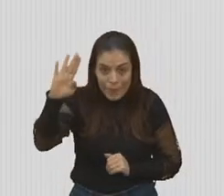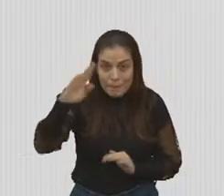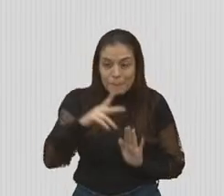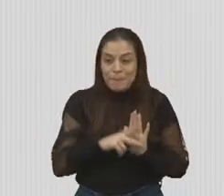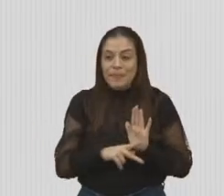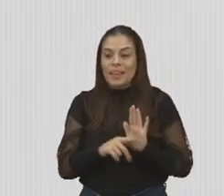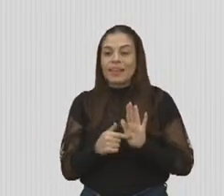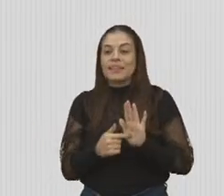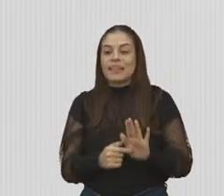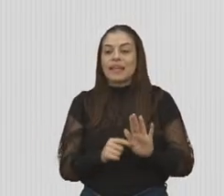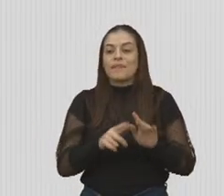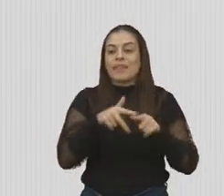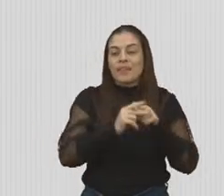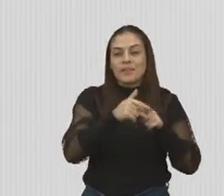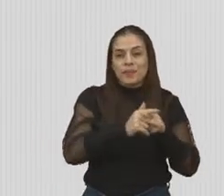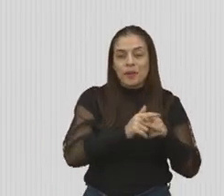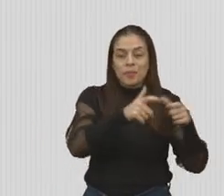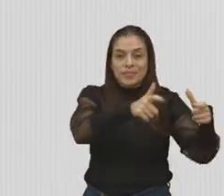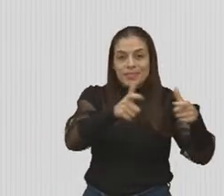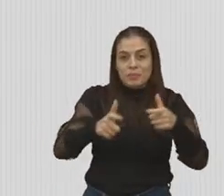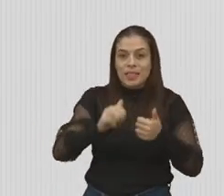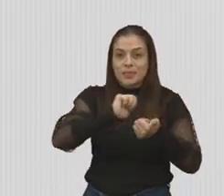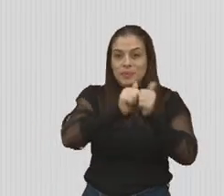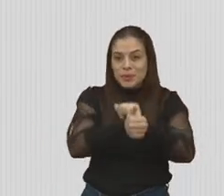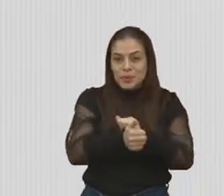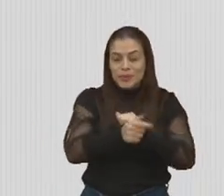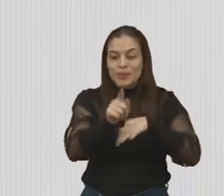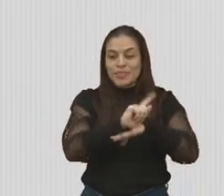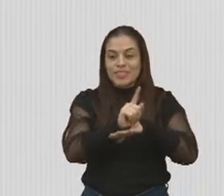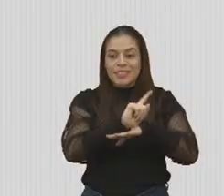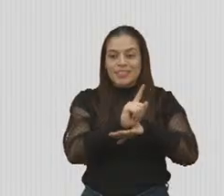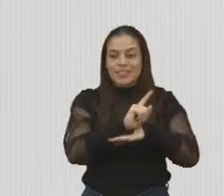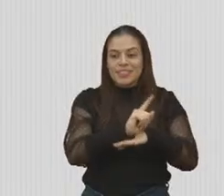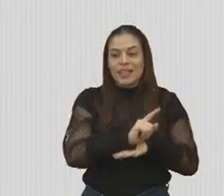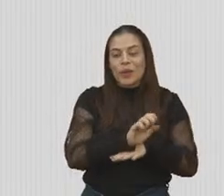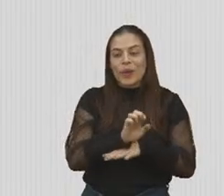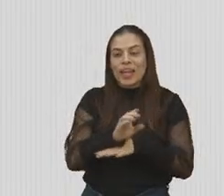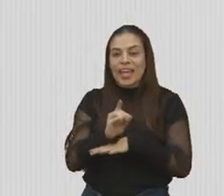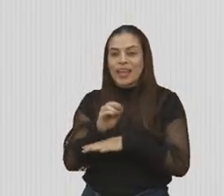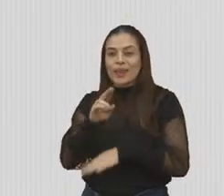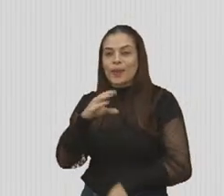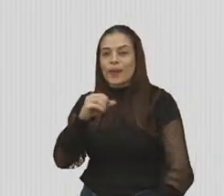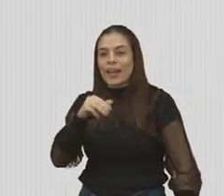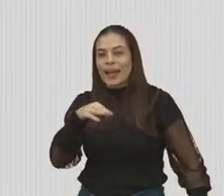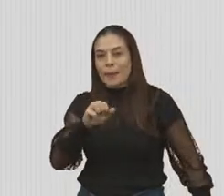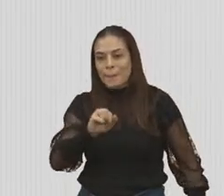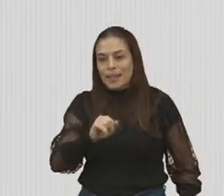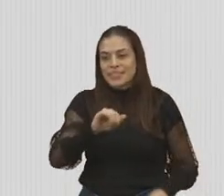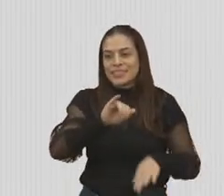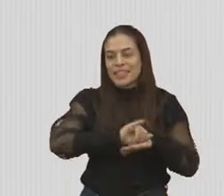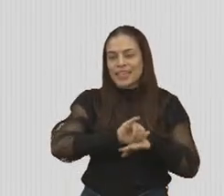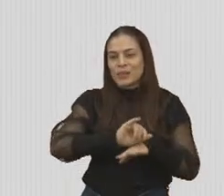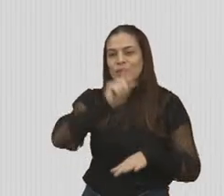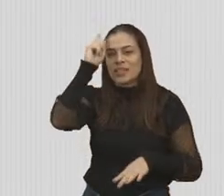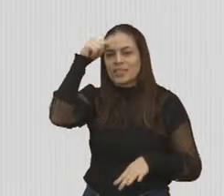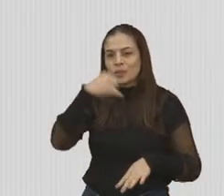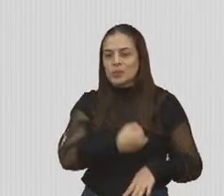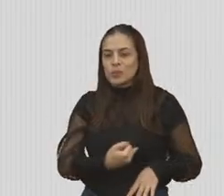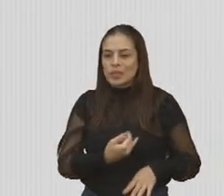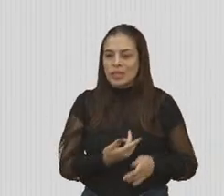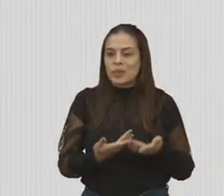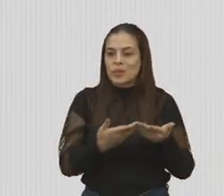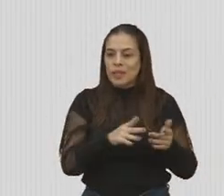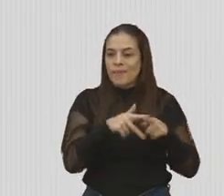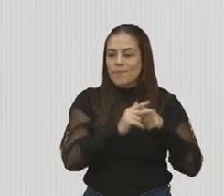de espaços esportivos, gestão do Educamais Centro e São João como espaços esportivos, revitalização de